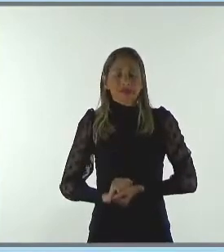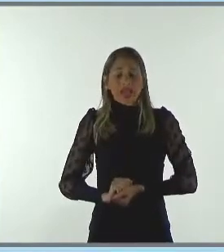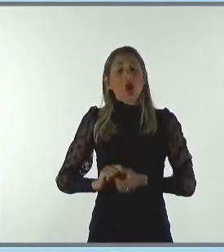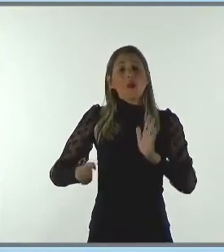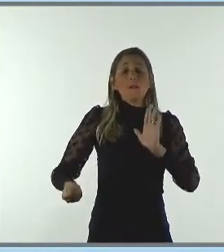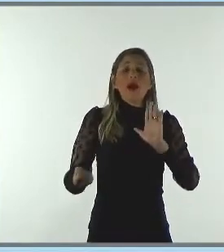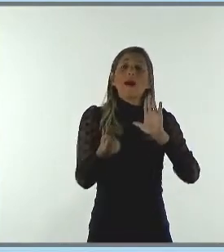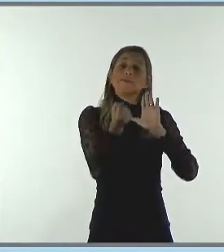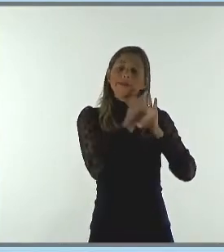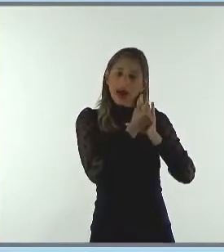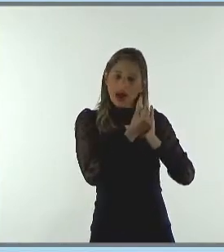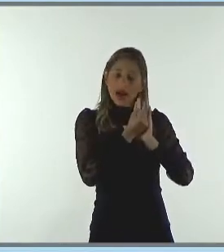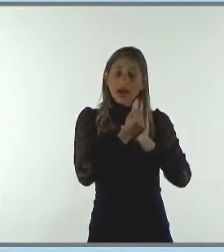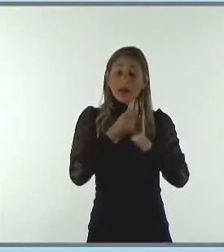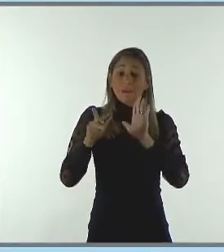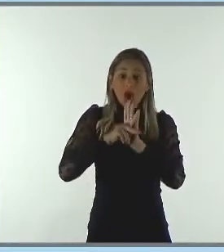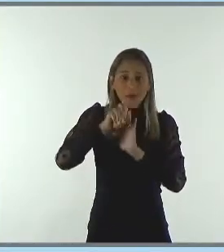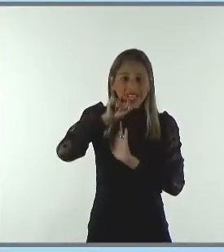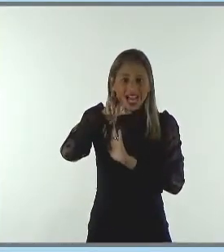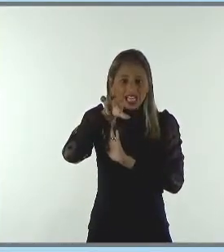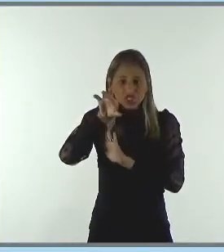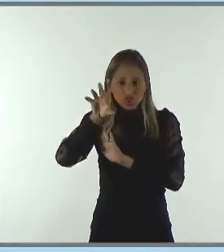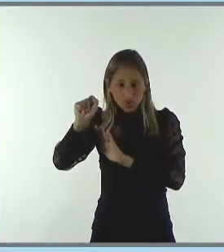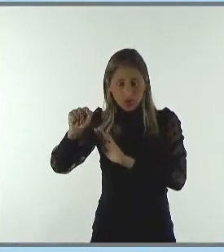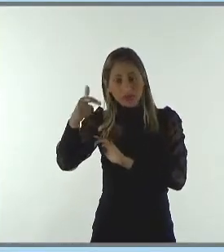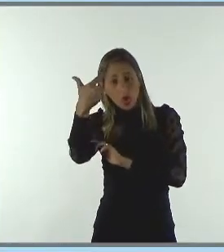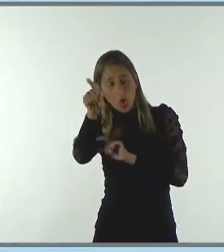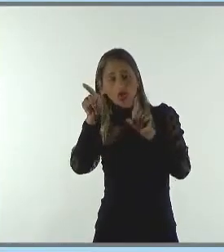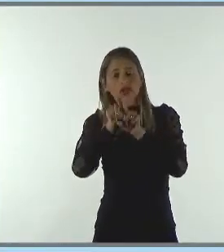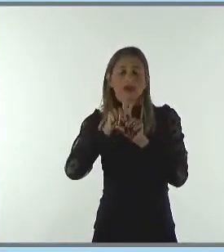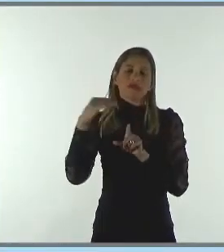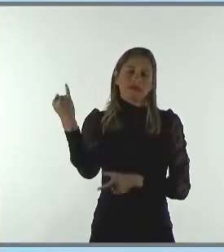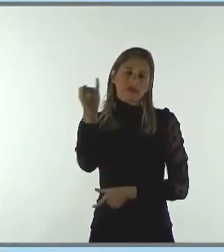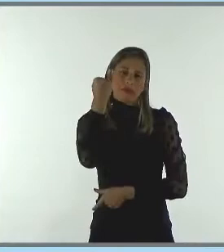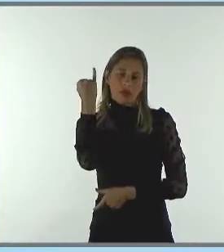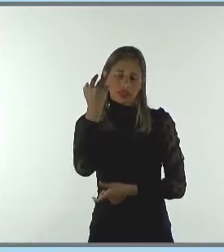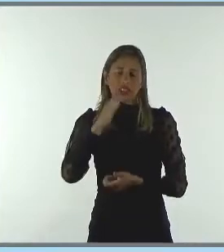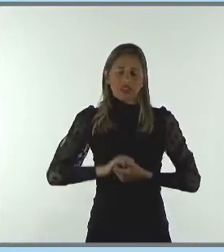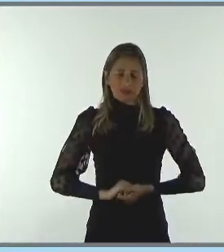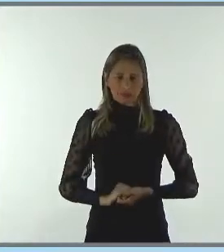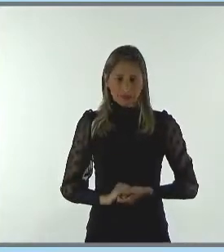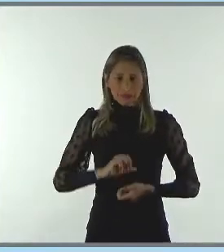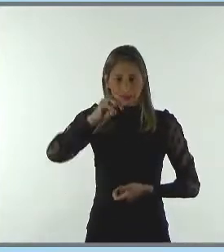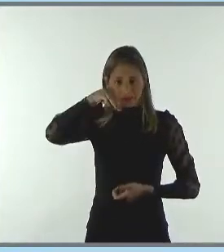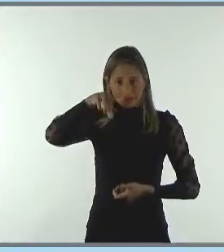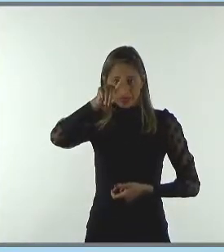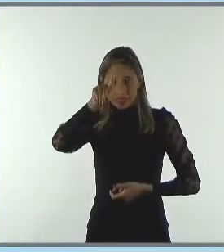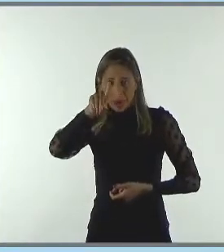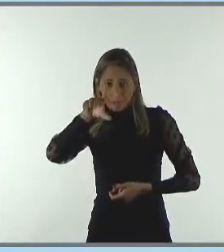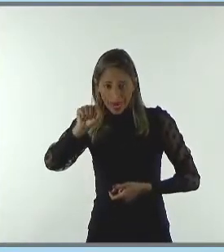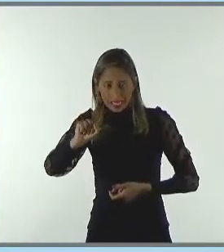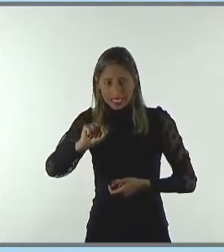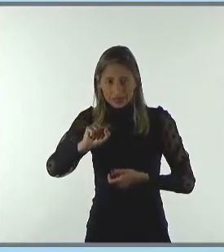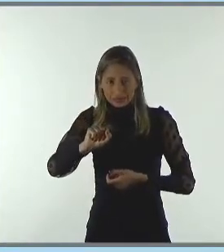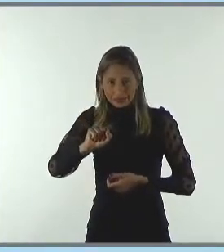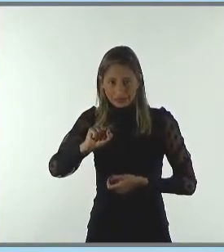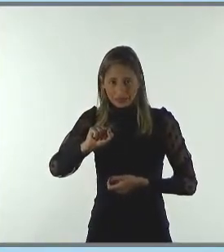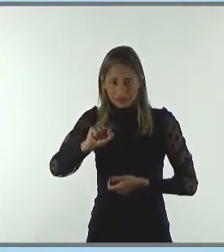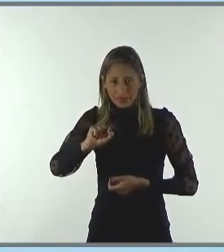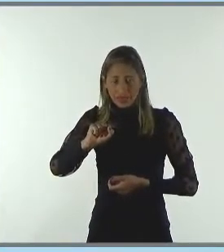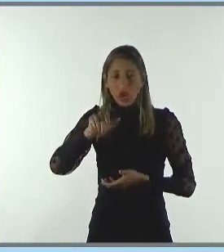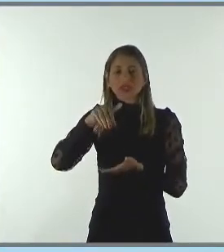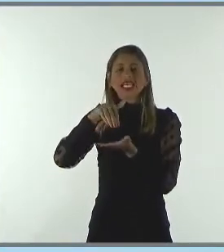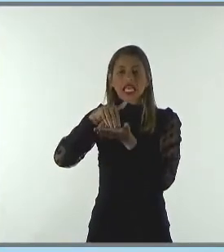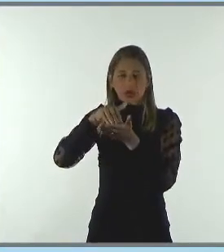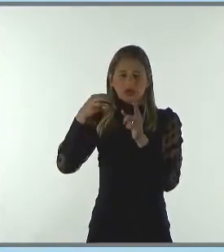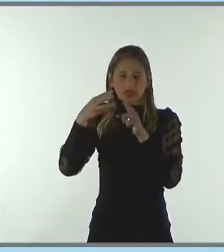marca considerável da editora. Né? E um outro aspecto importante, né? A Masa eu fico nesse último terceiro ponto,